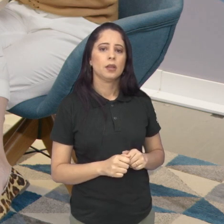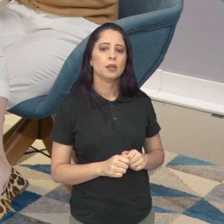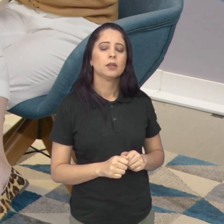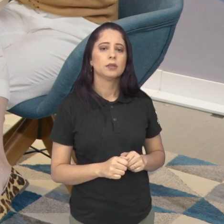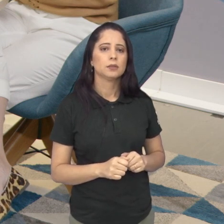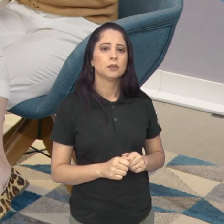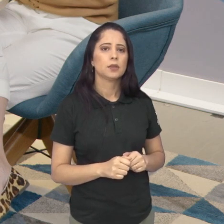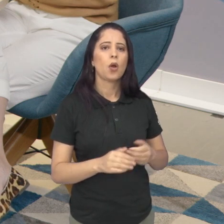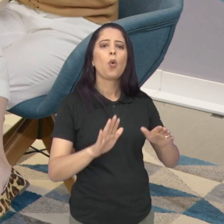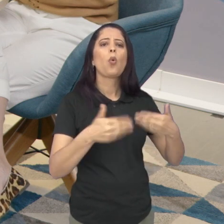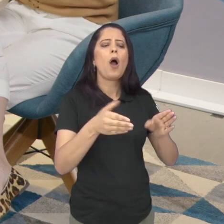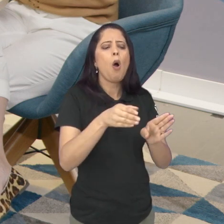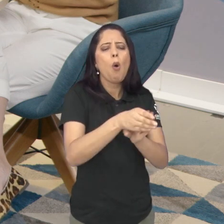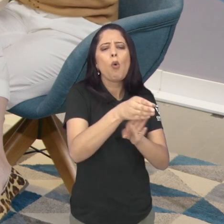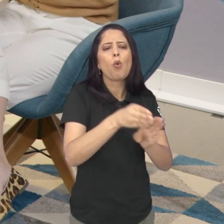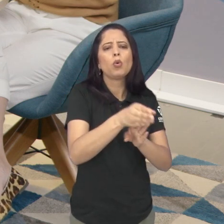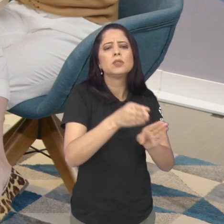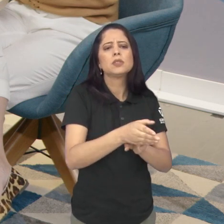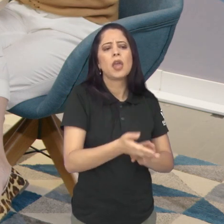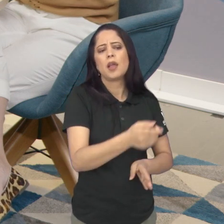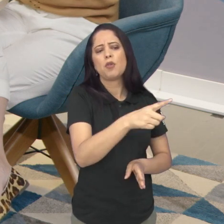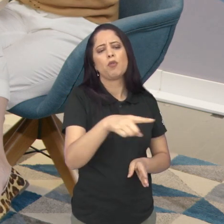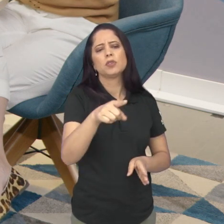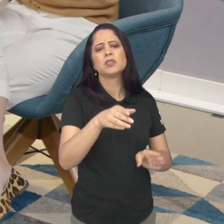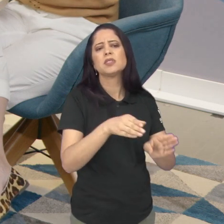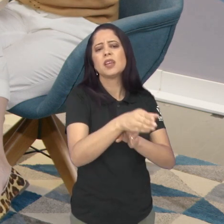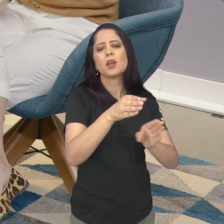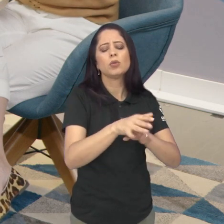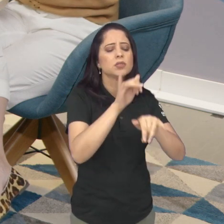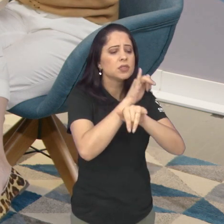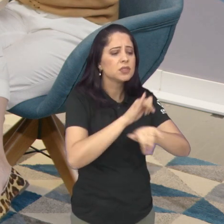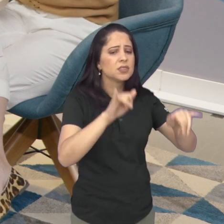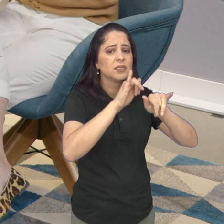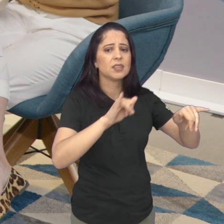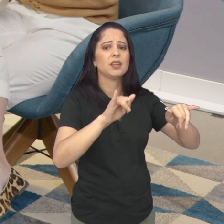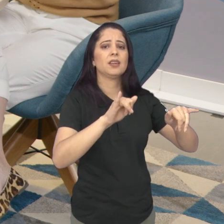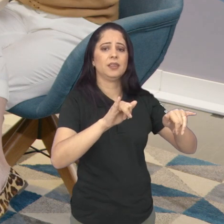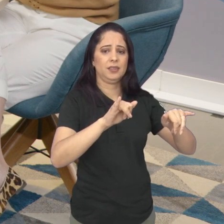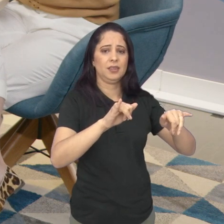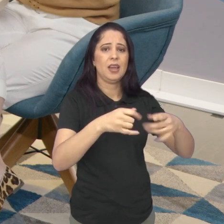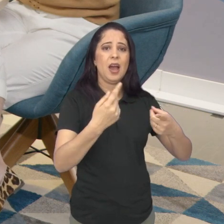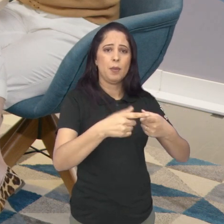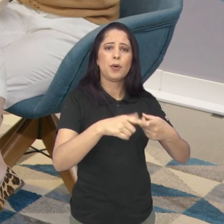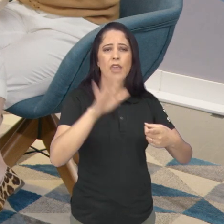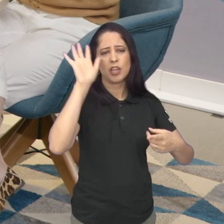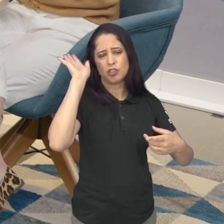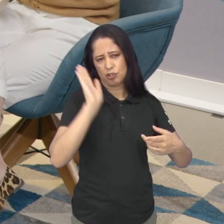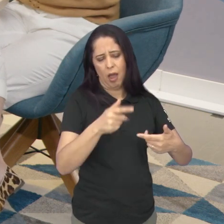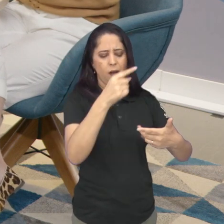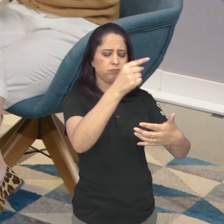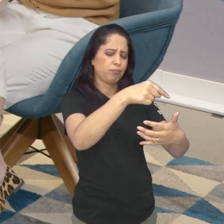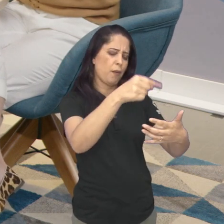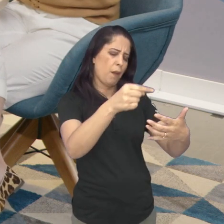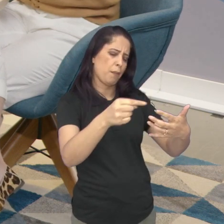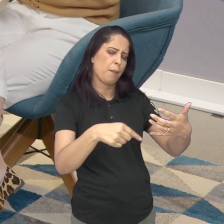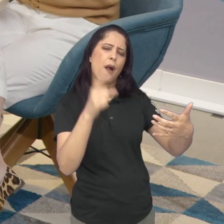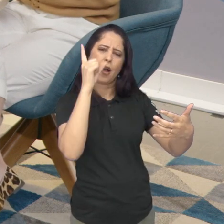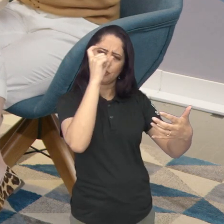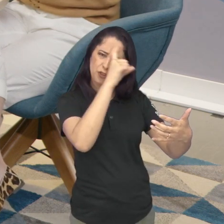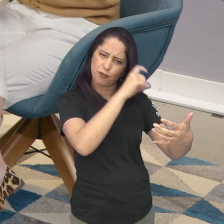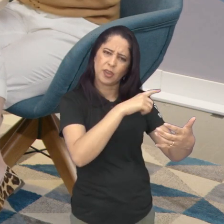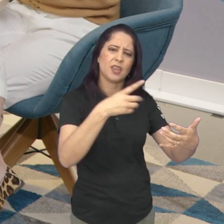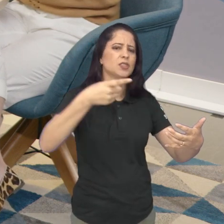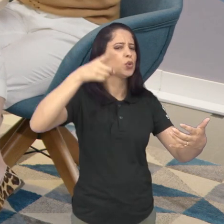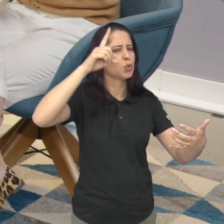Andressa, que recado, que mensagem que você diria para essas mães, né? Em meio a tanta dificuldade, no dia a